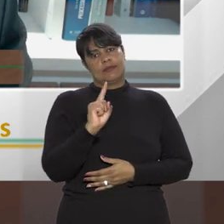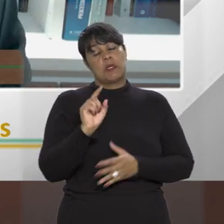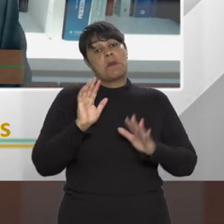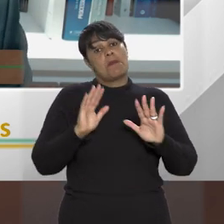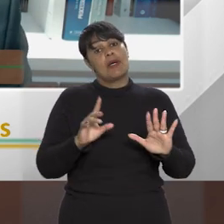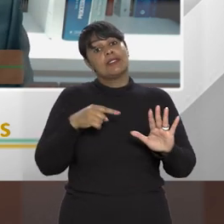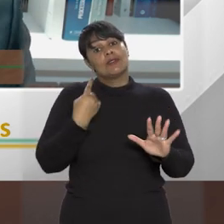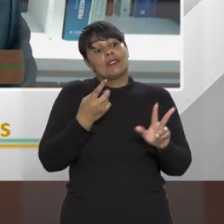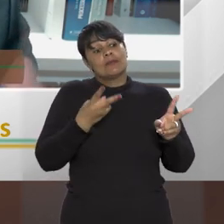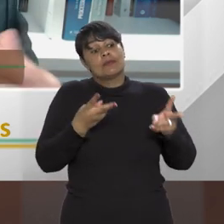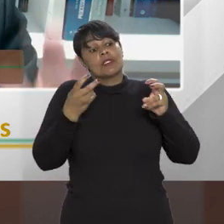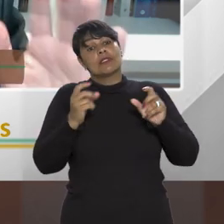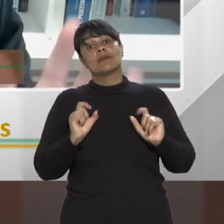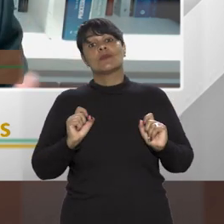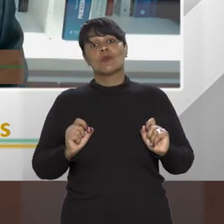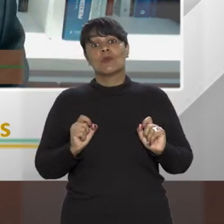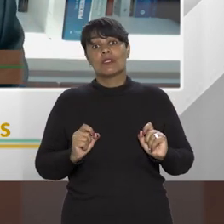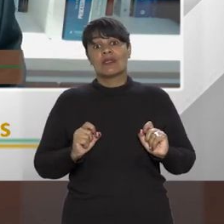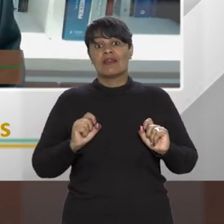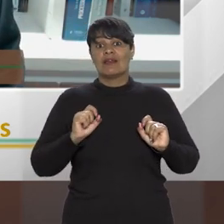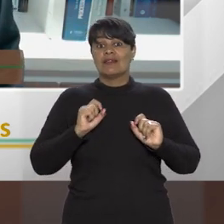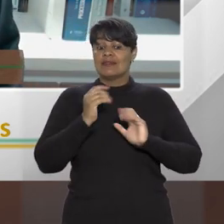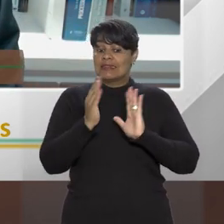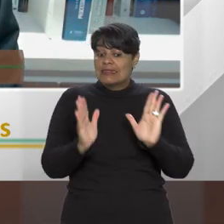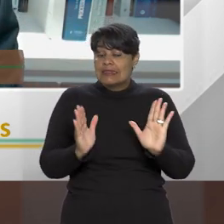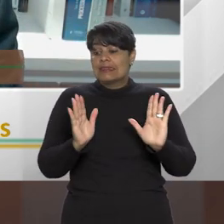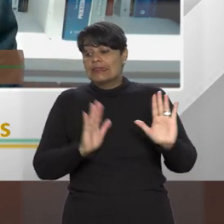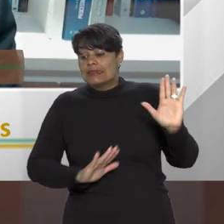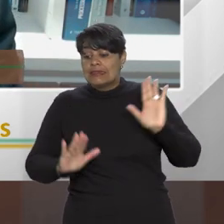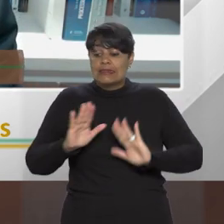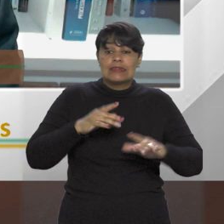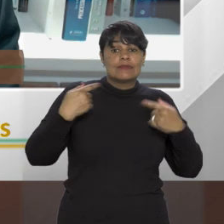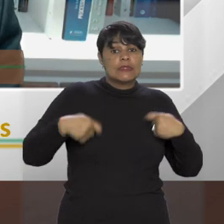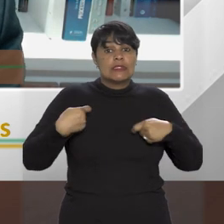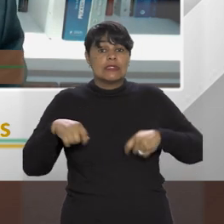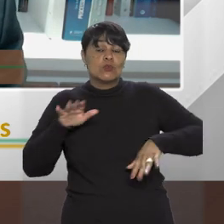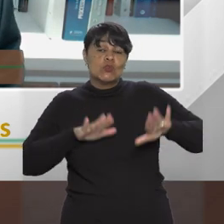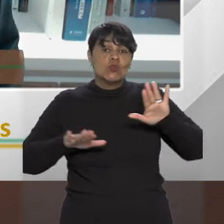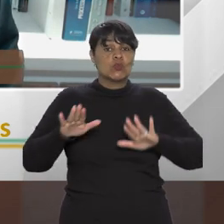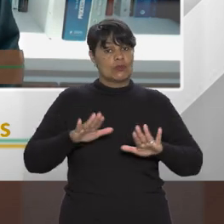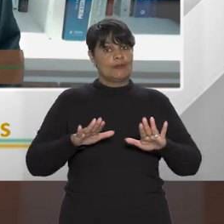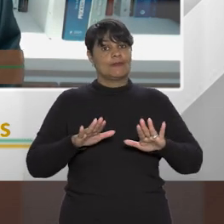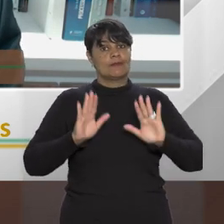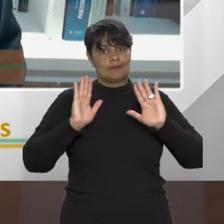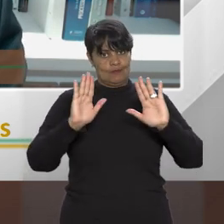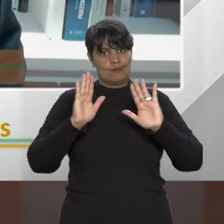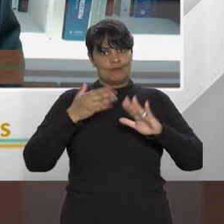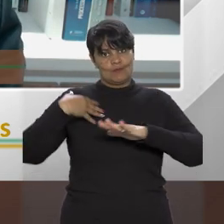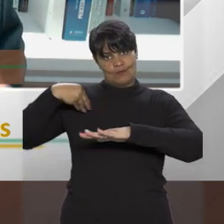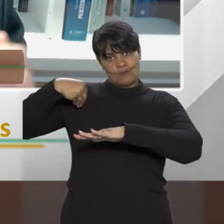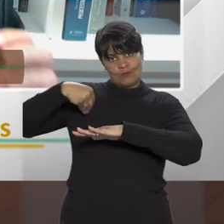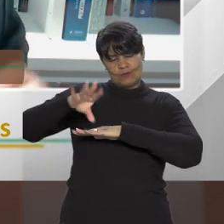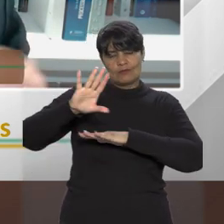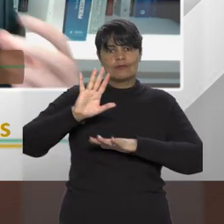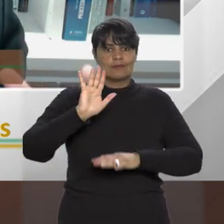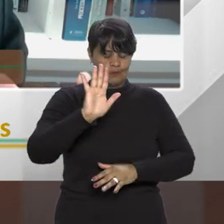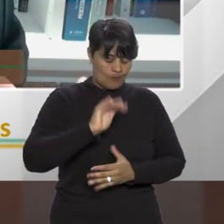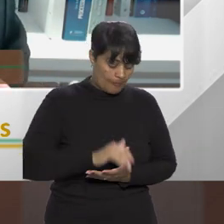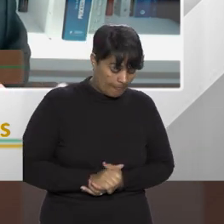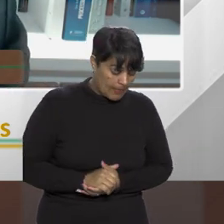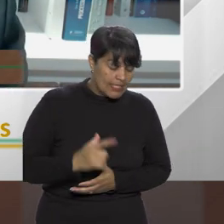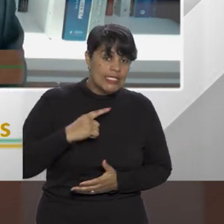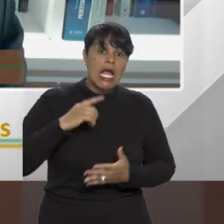fio. Eu vou citar aqui, aleatório, algumas coisas que é possível se fazer nos cartórios extrajudiciais, para a gente